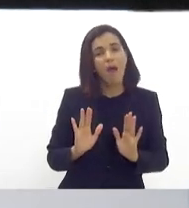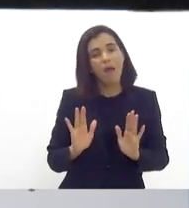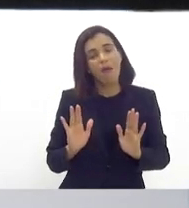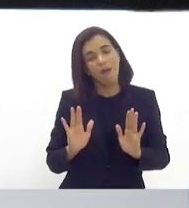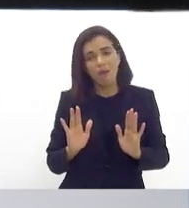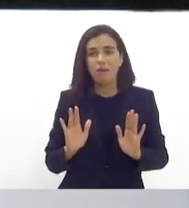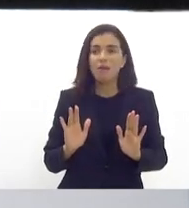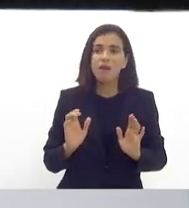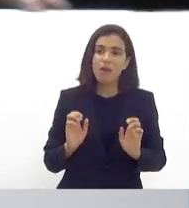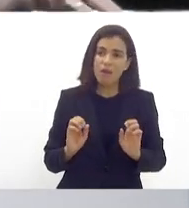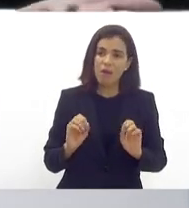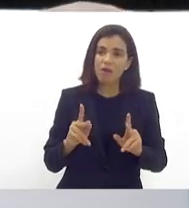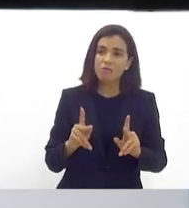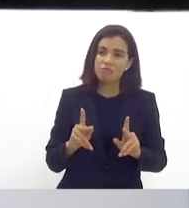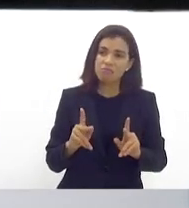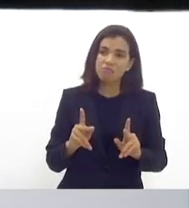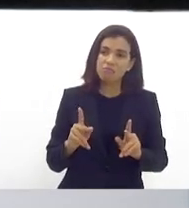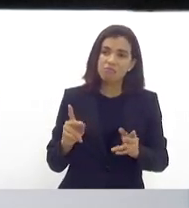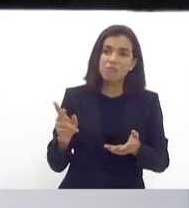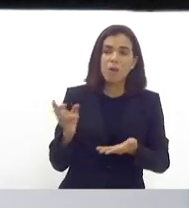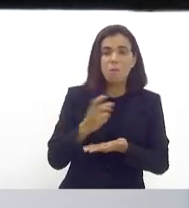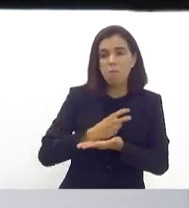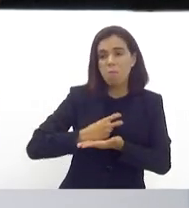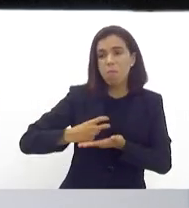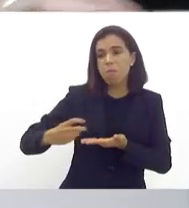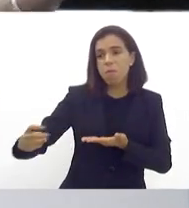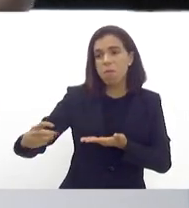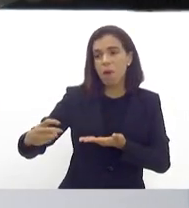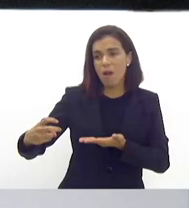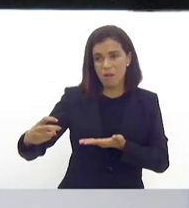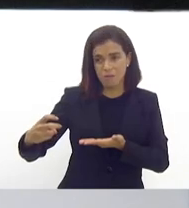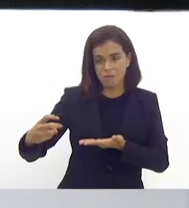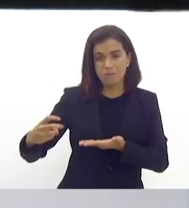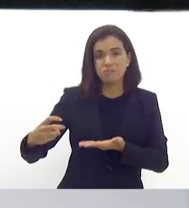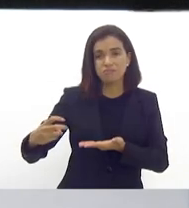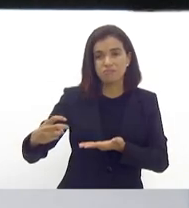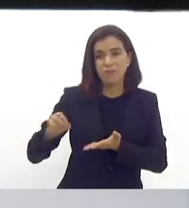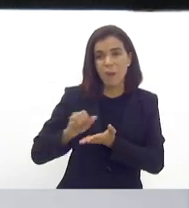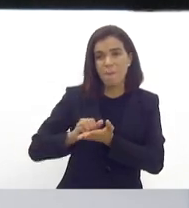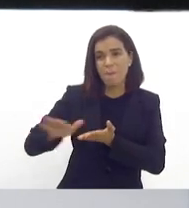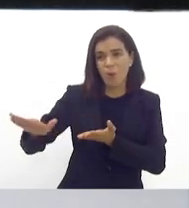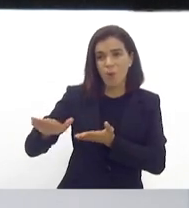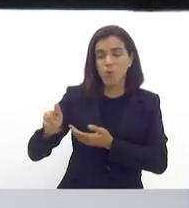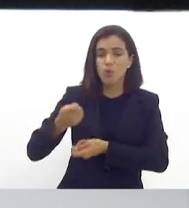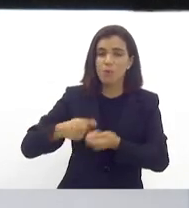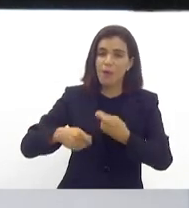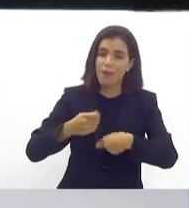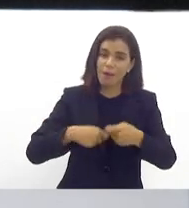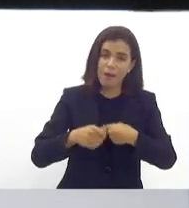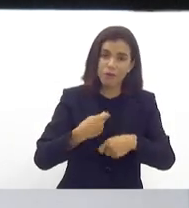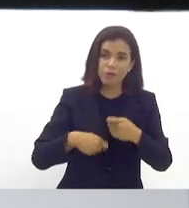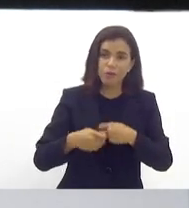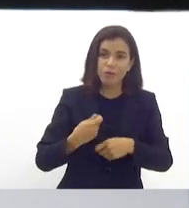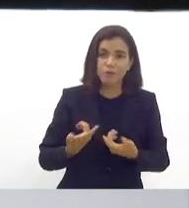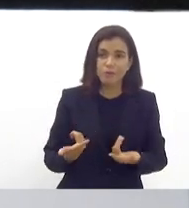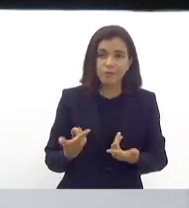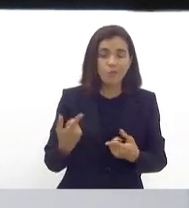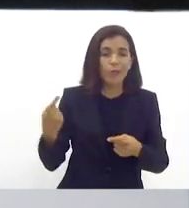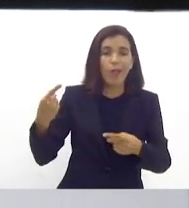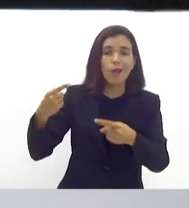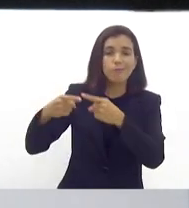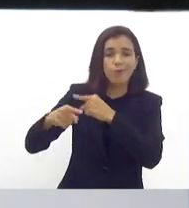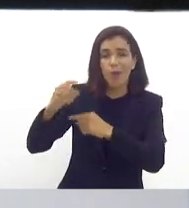para o o o a saída ordenada da operadora do mercado quando ela se torna inviável